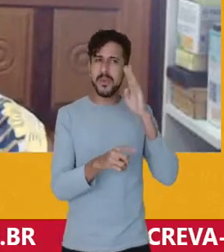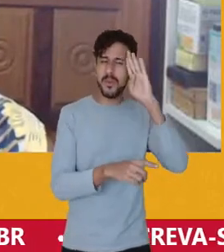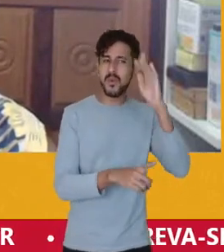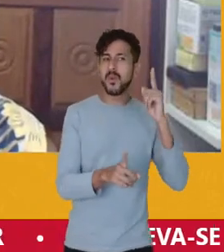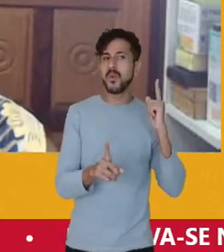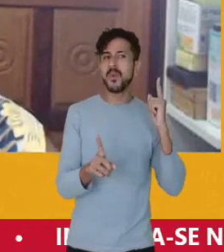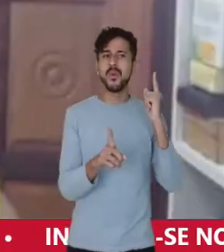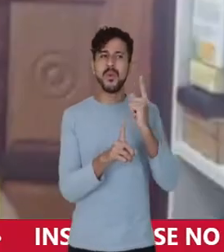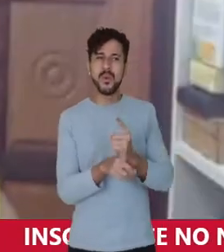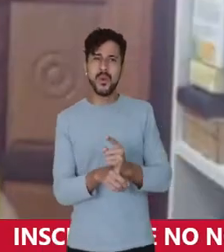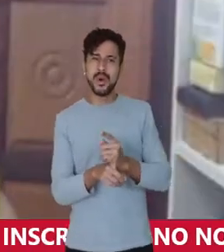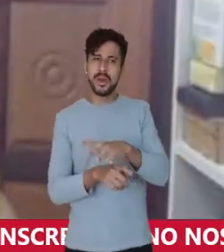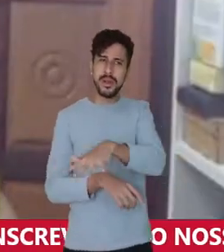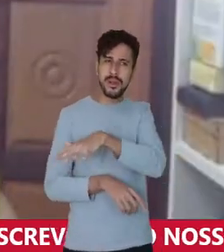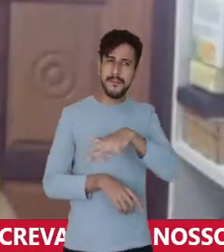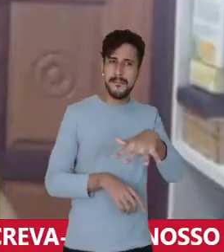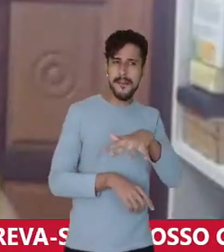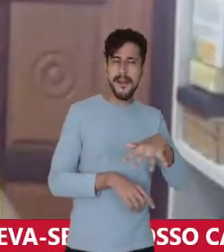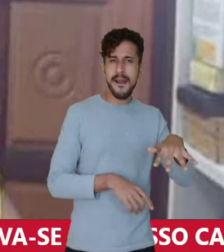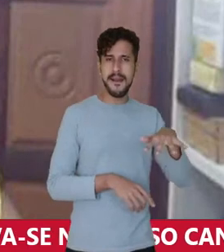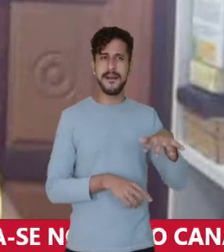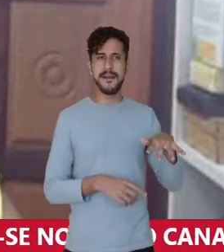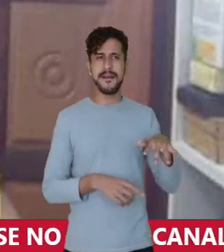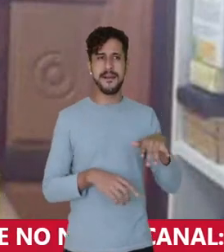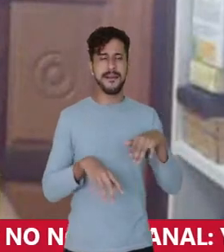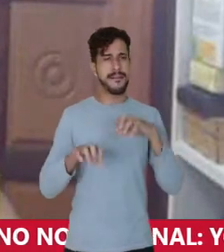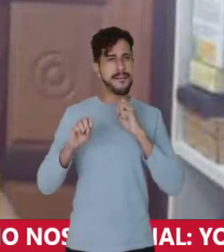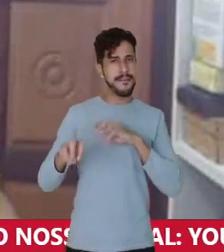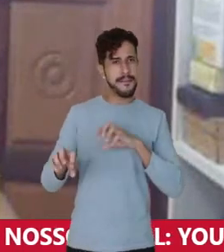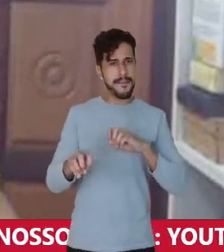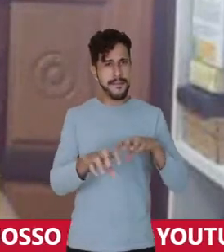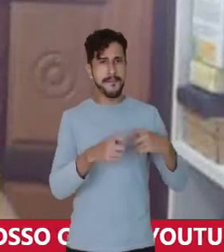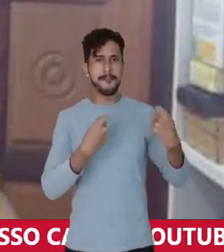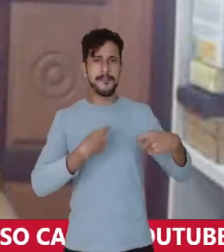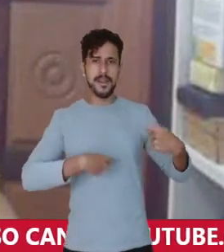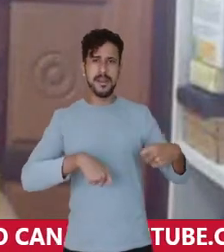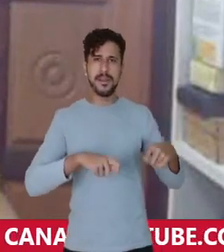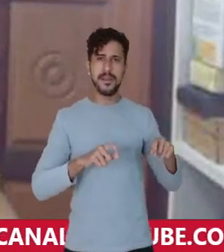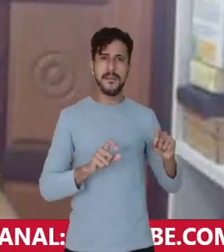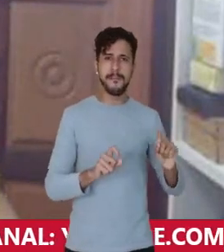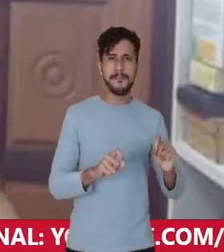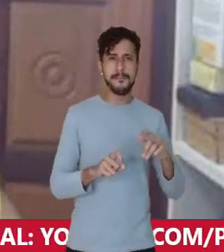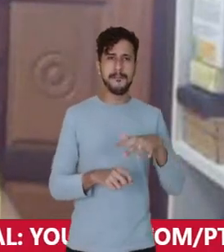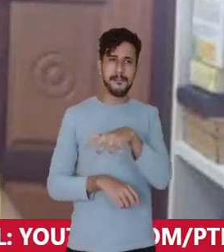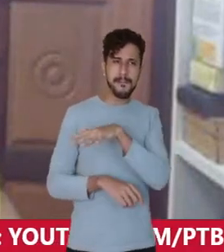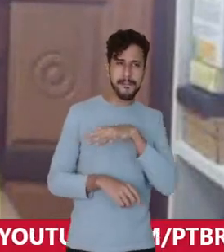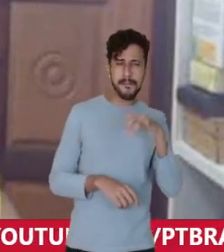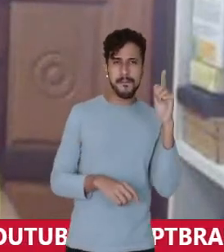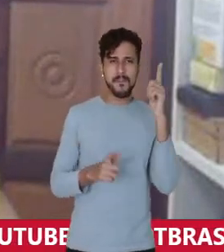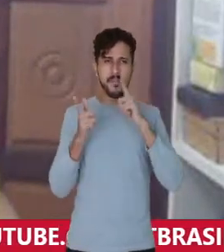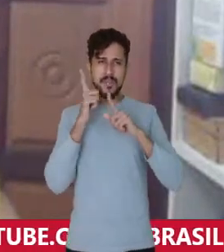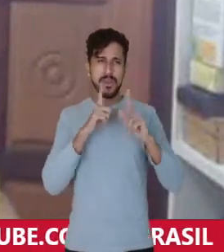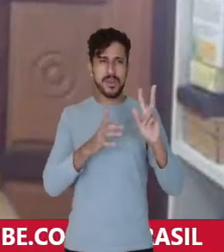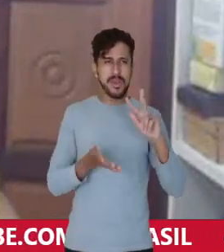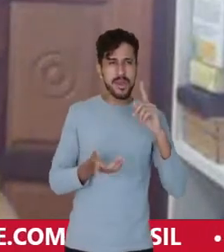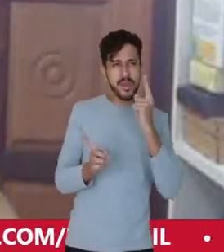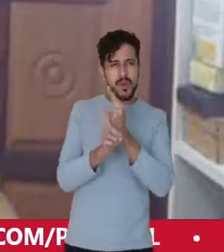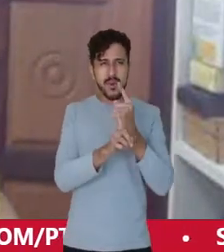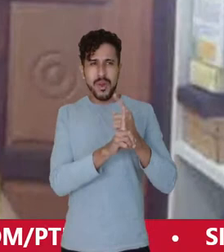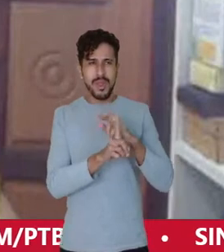encontro, que esses espaços de educativos deveriam ser espaços de encontros e